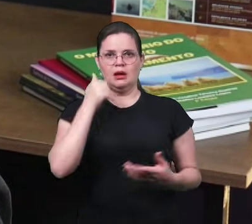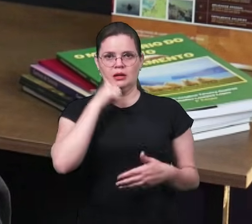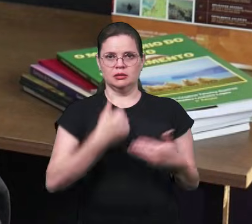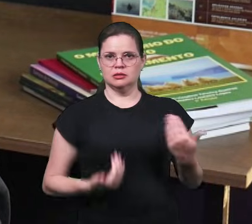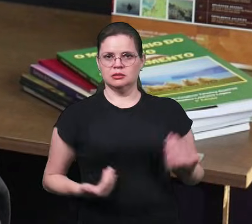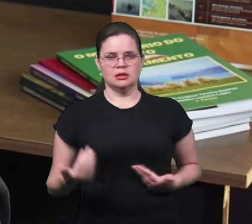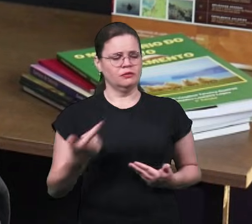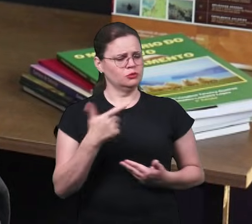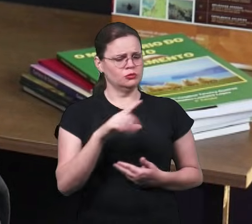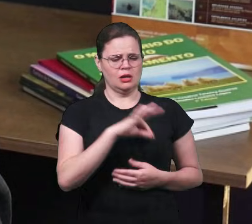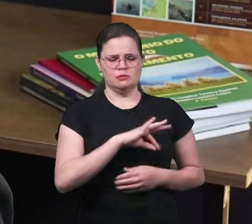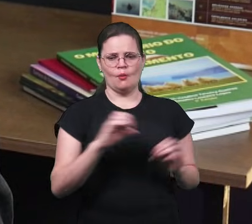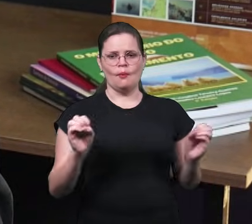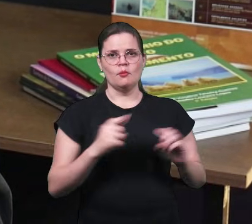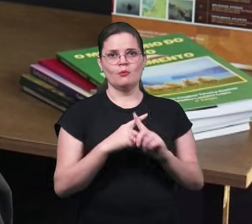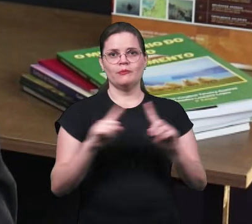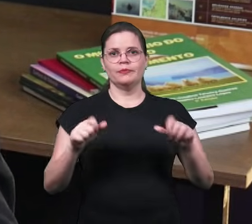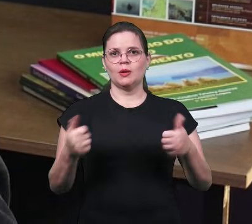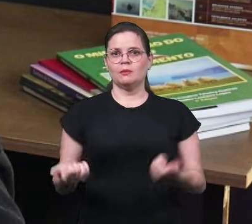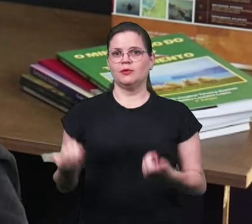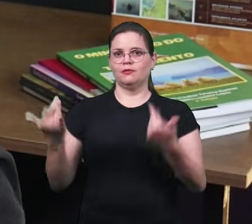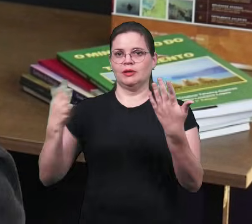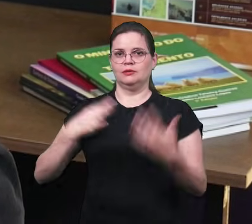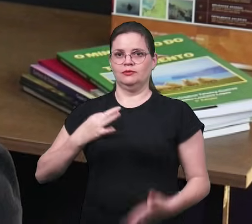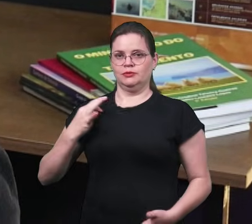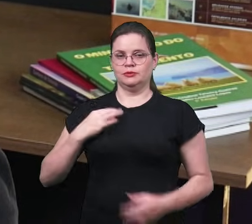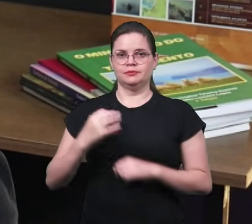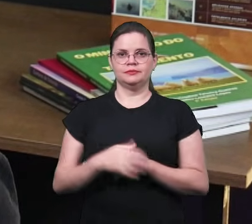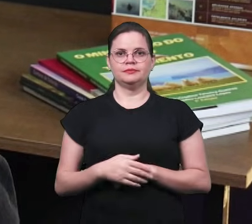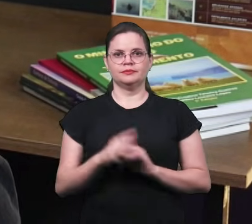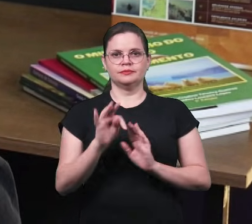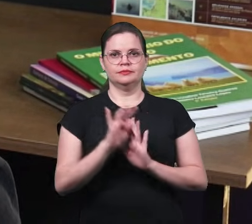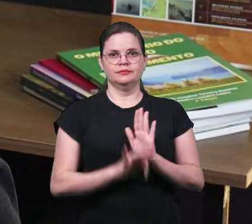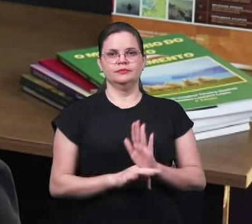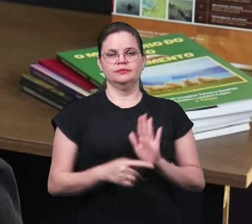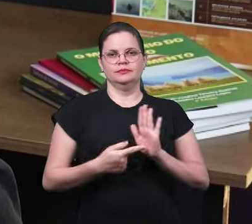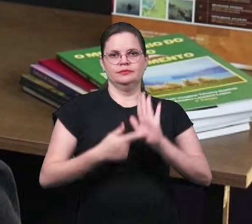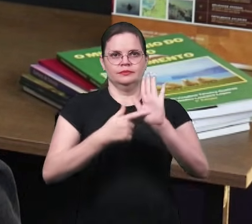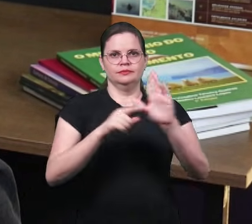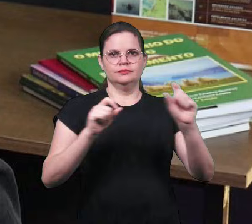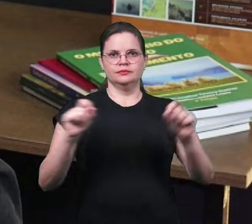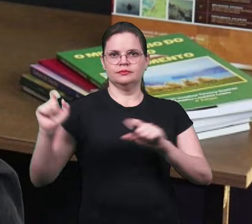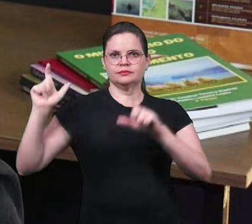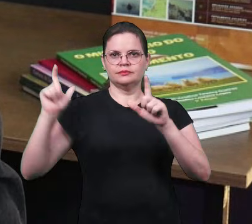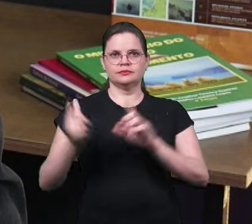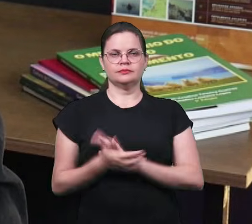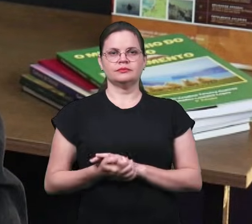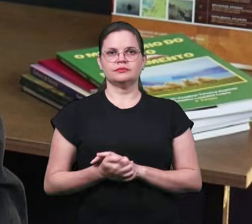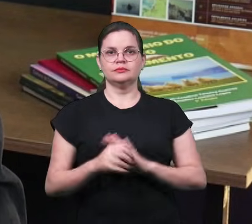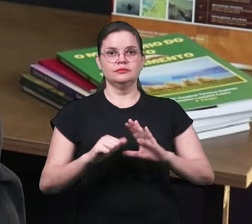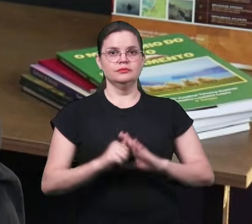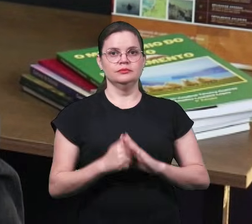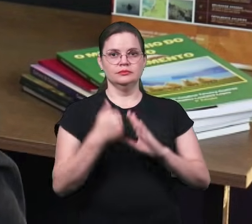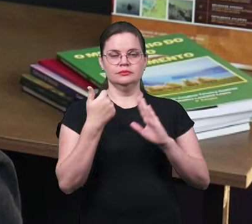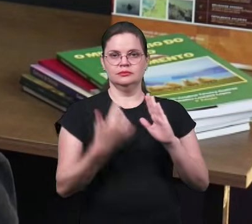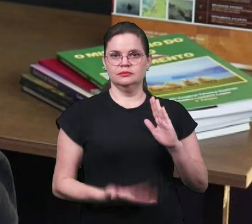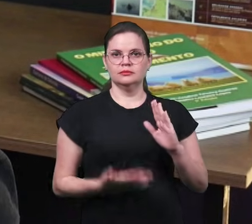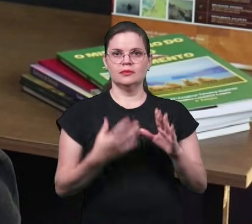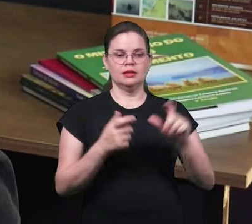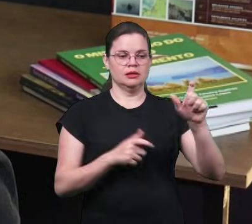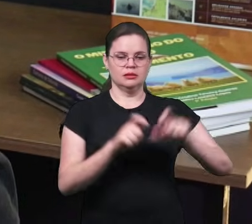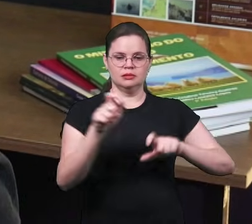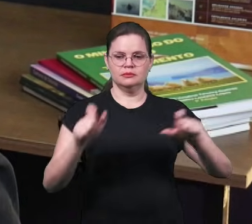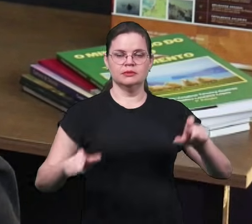Deus. Por isso que o texto ele vai até trazer no próximo quadro que eu vou pedir para você apresentar as características desses homens,